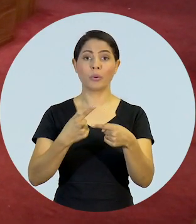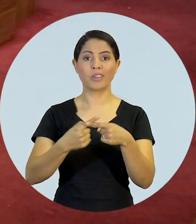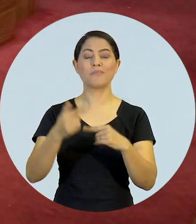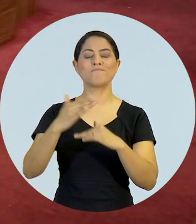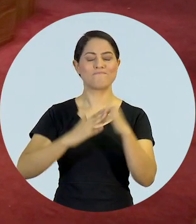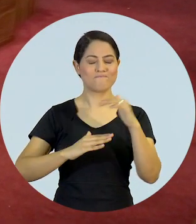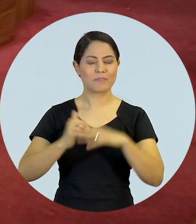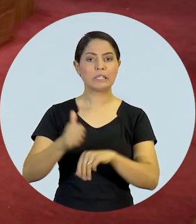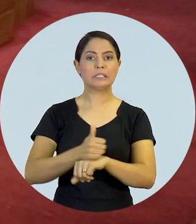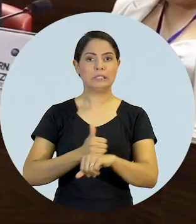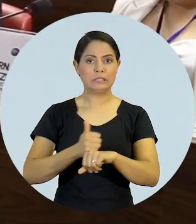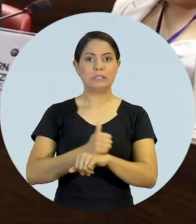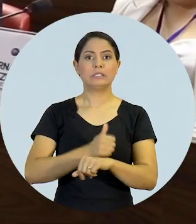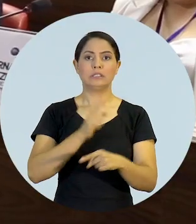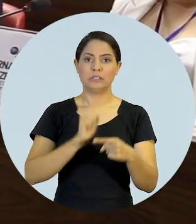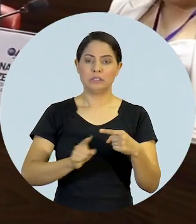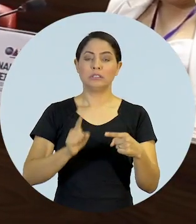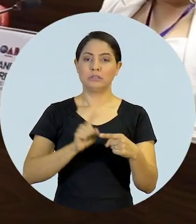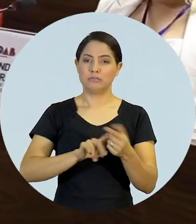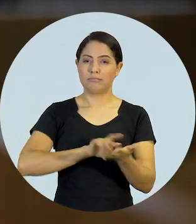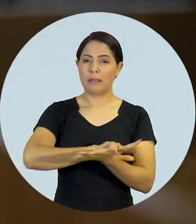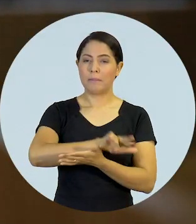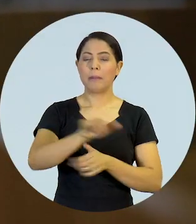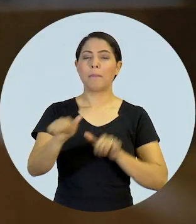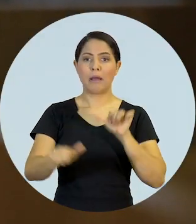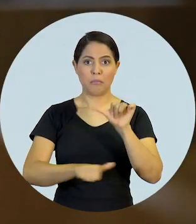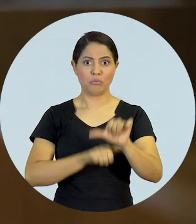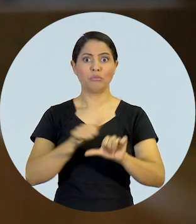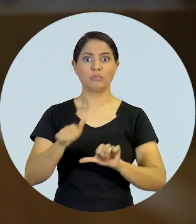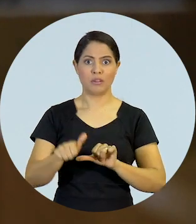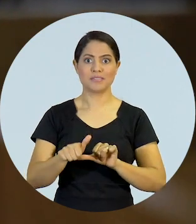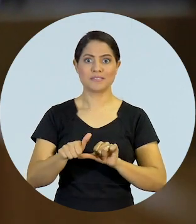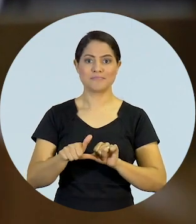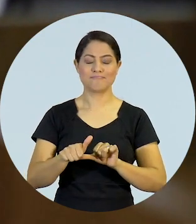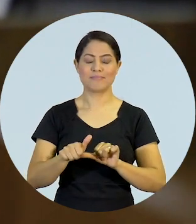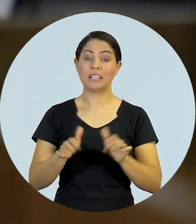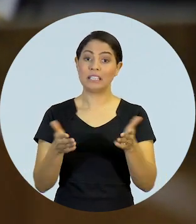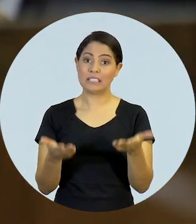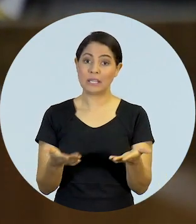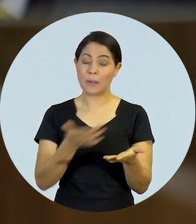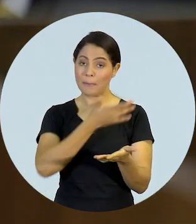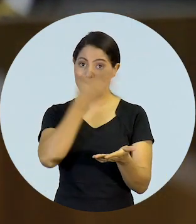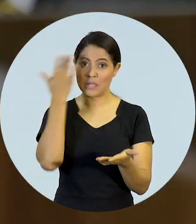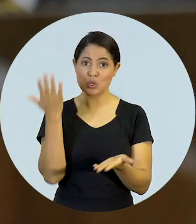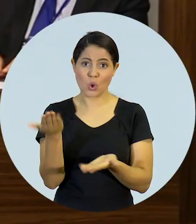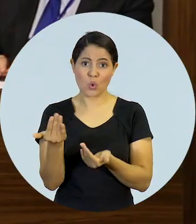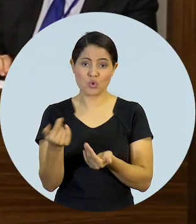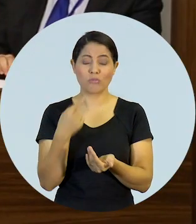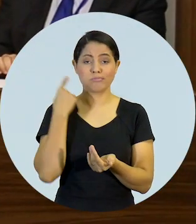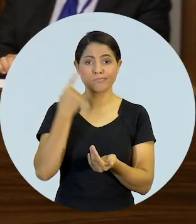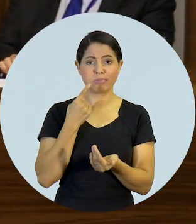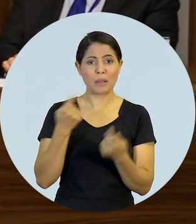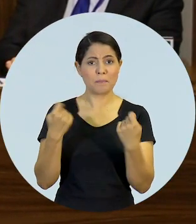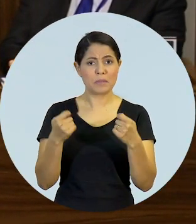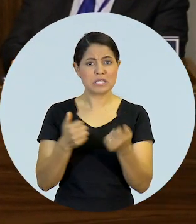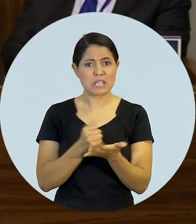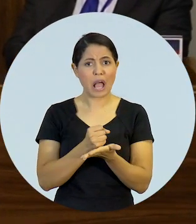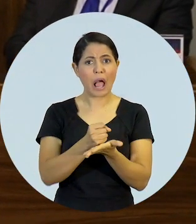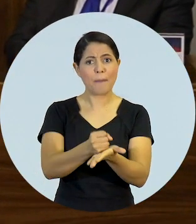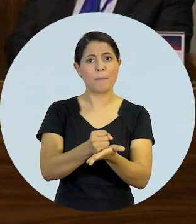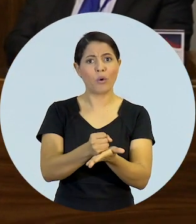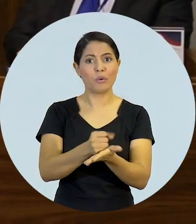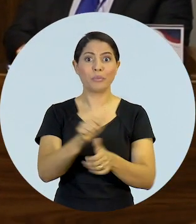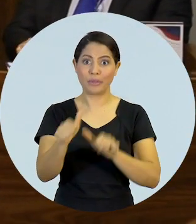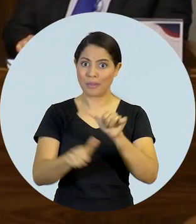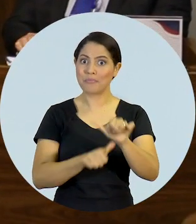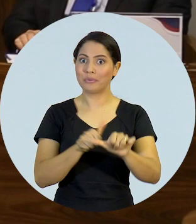iniciativas, uma vez que a profissão tem passado por uma série de transformações. Sendo assim, a jovem advocacia precisa